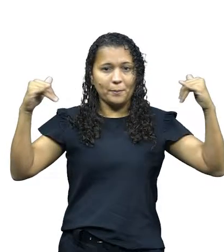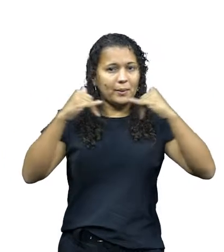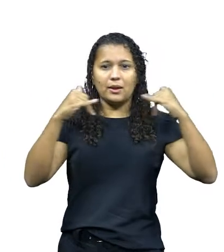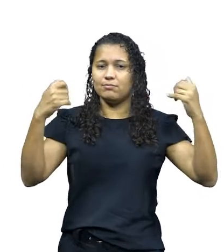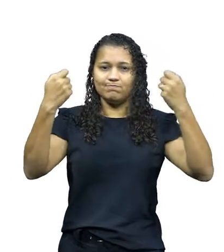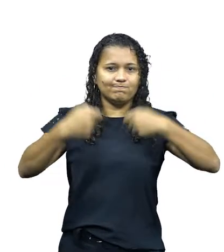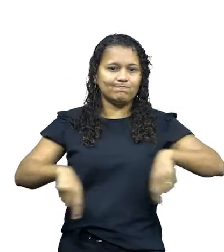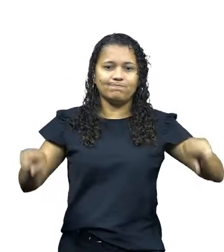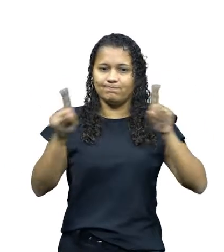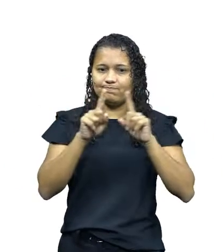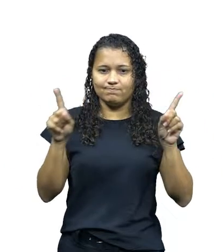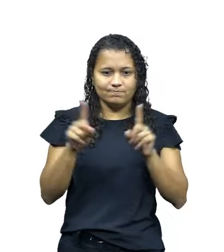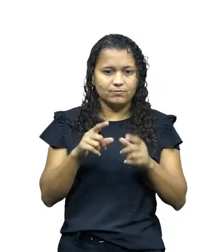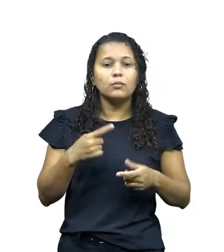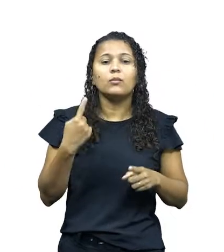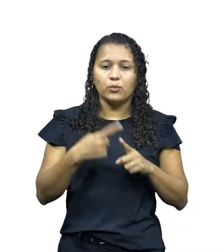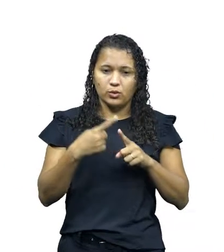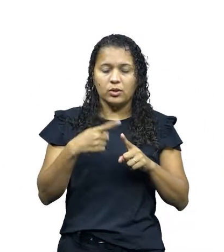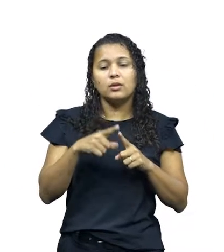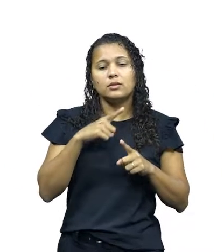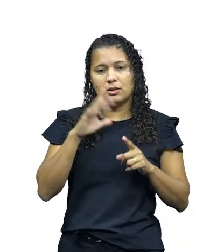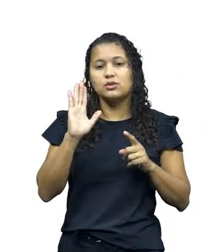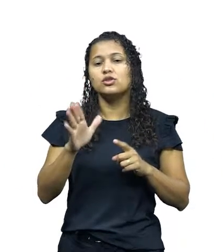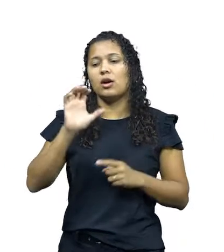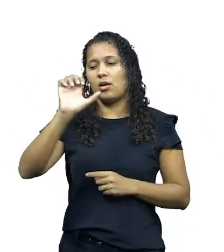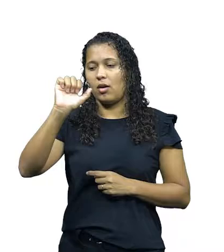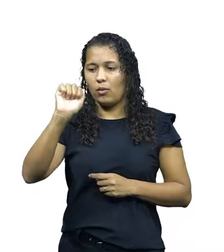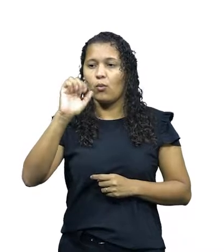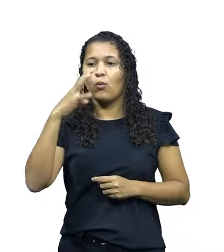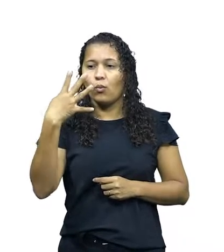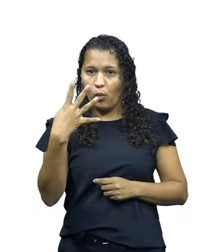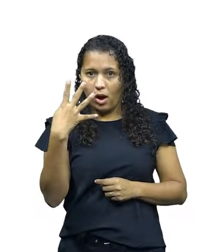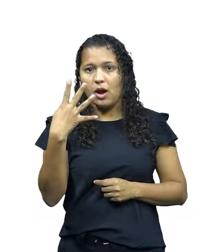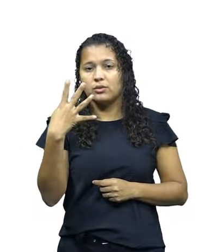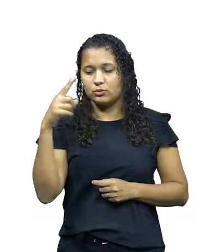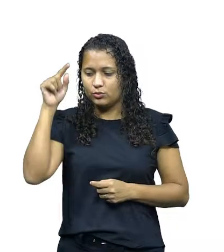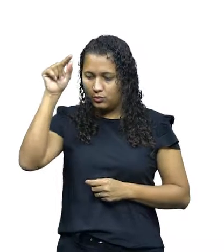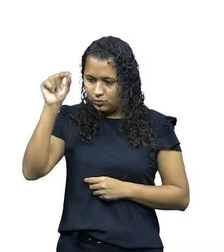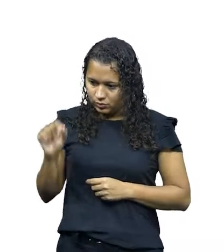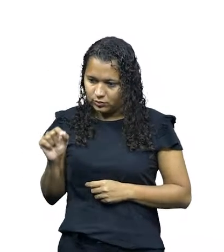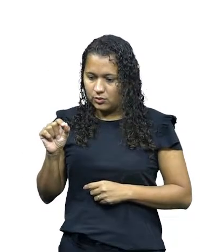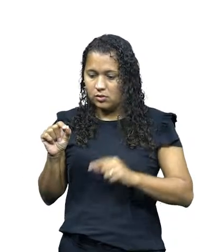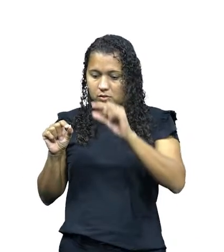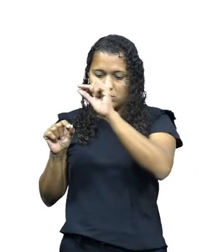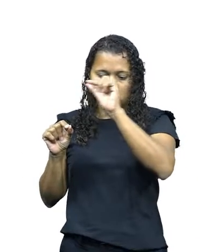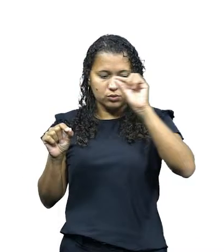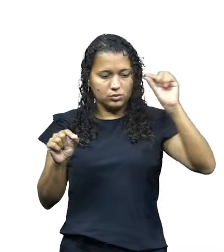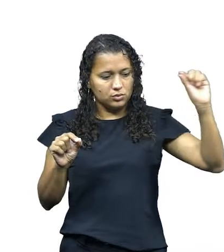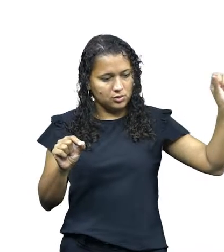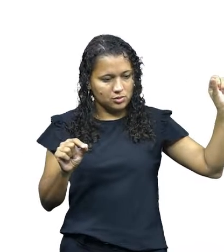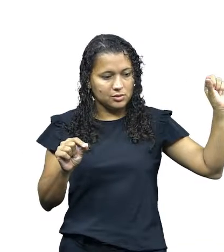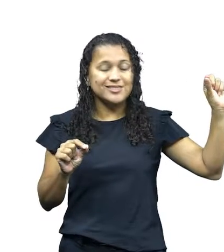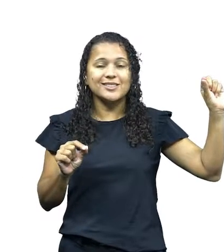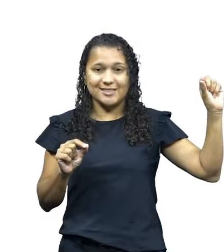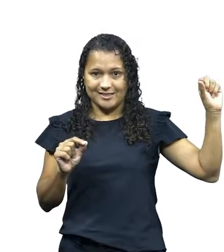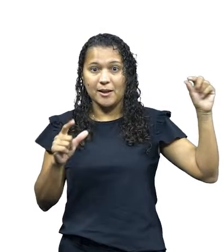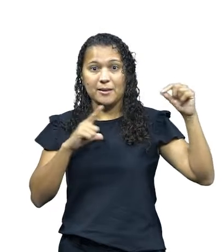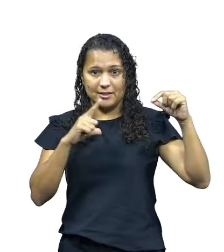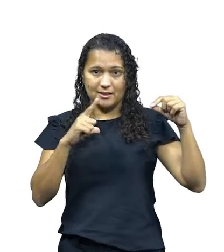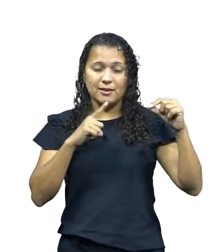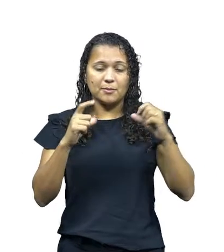lateral. Por quê? Porque ela já fica no padrão do A4. Ela só tem as dobras